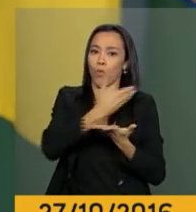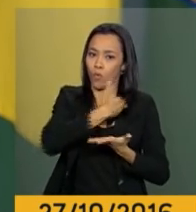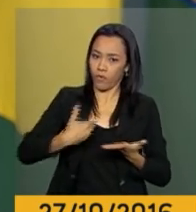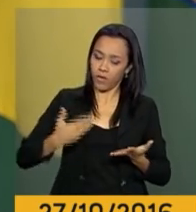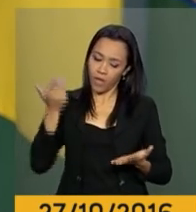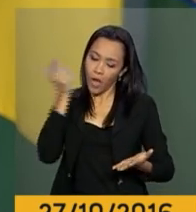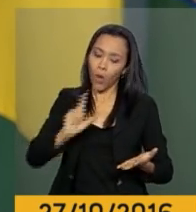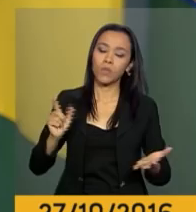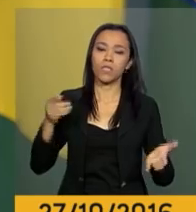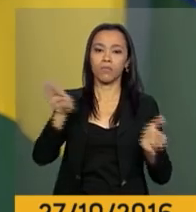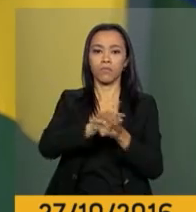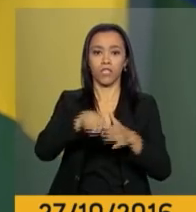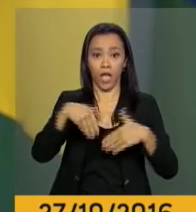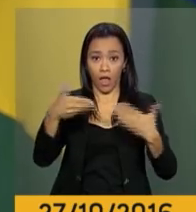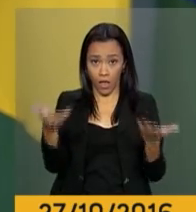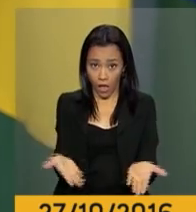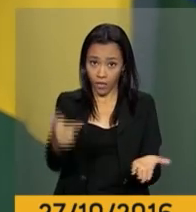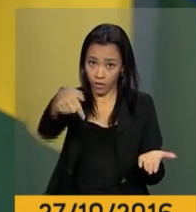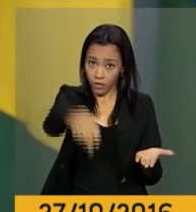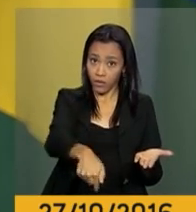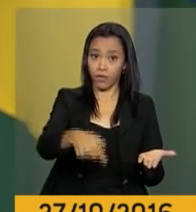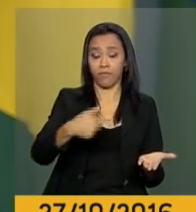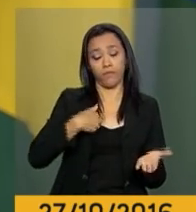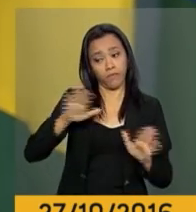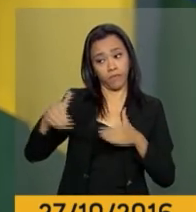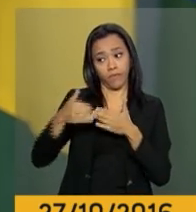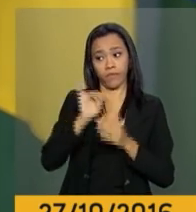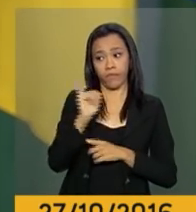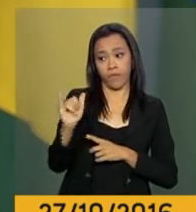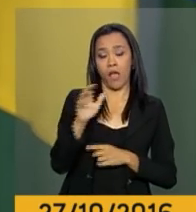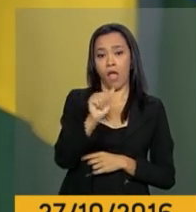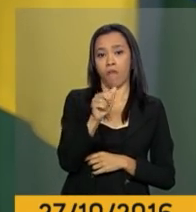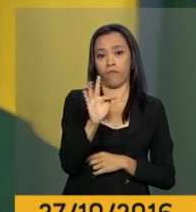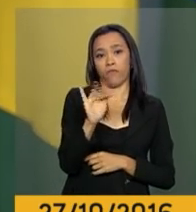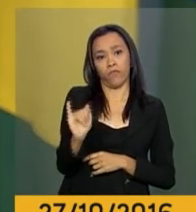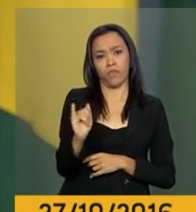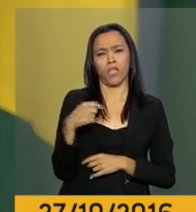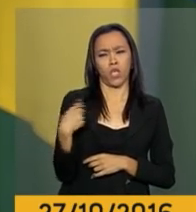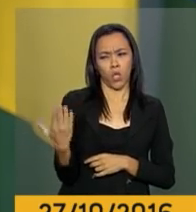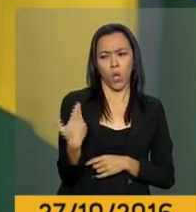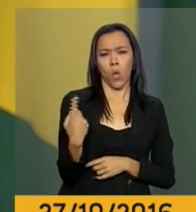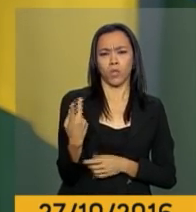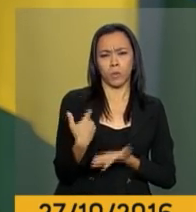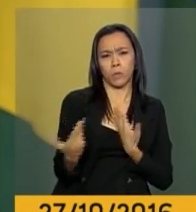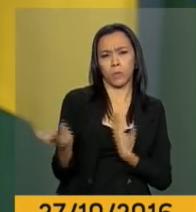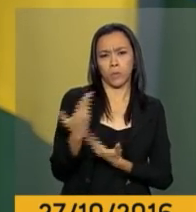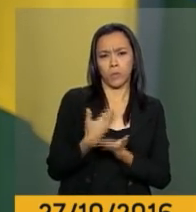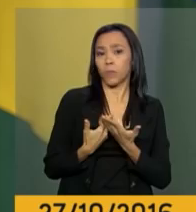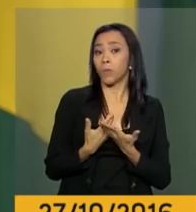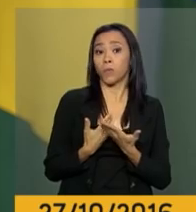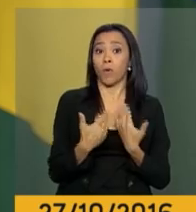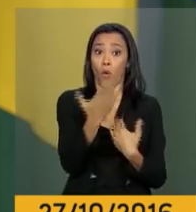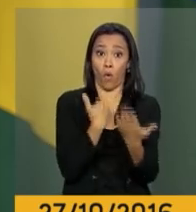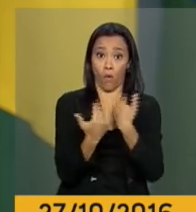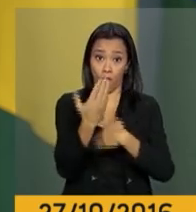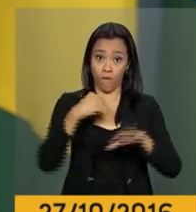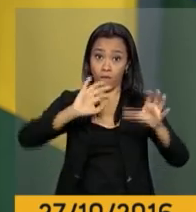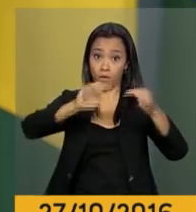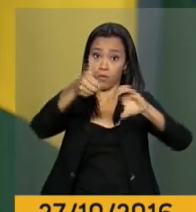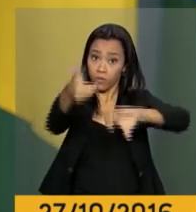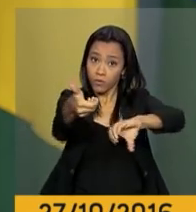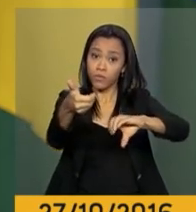aqui, prezado Afif. Nós temos dialogado intensamente com o Congresso Nacional,